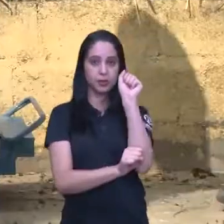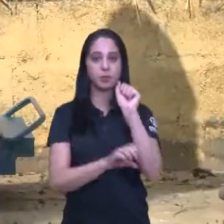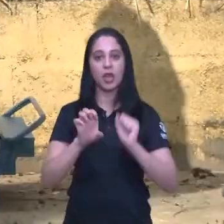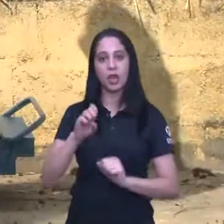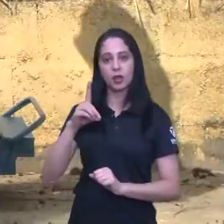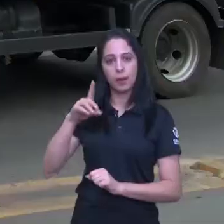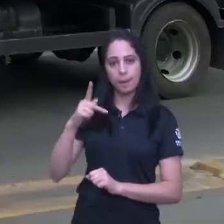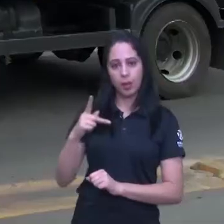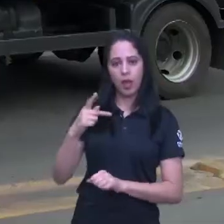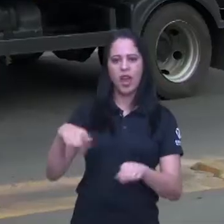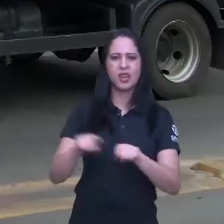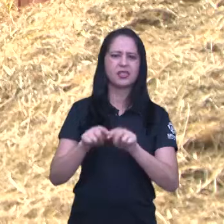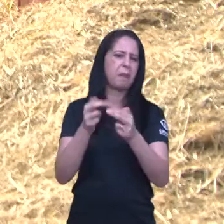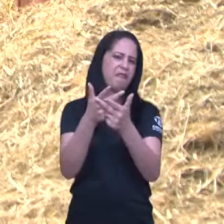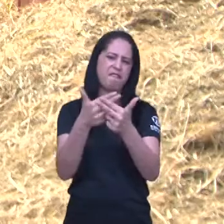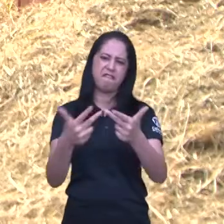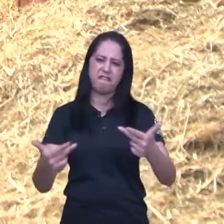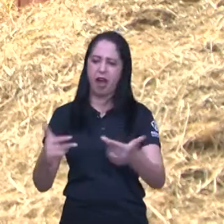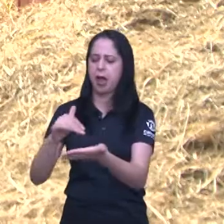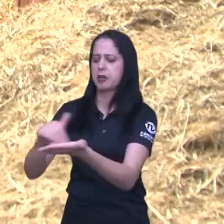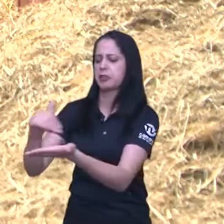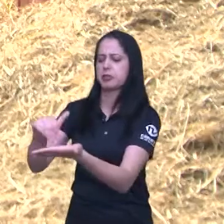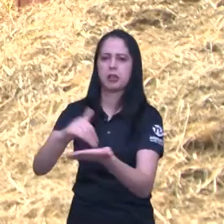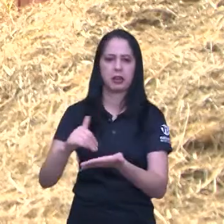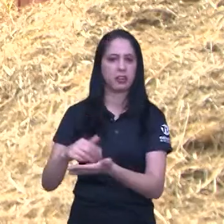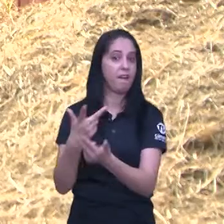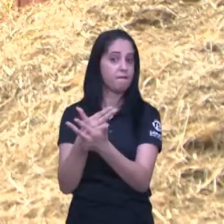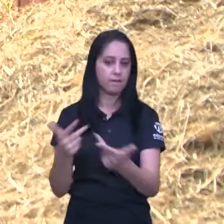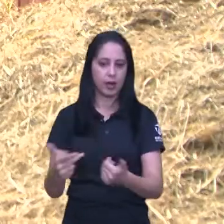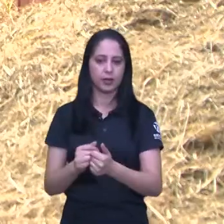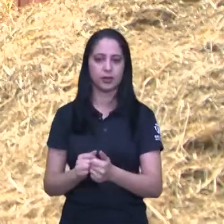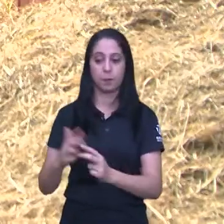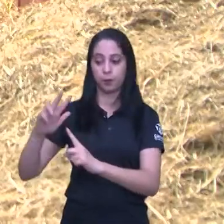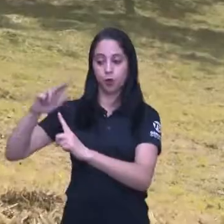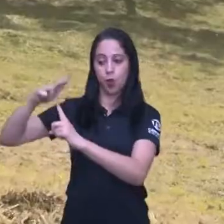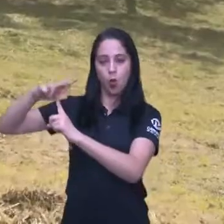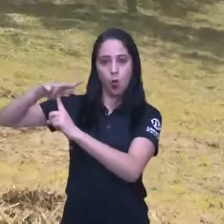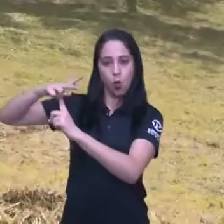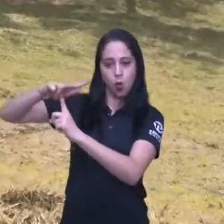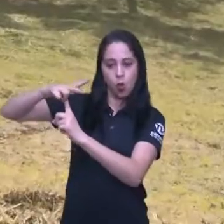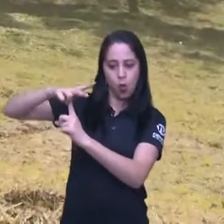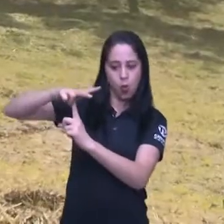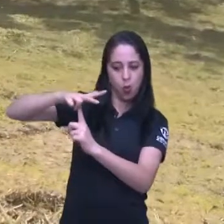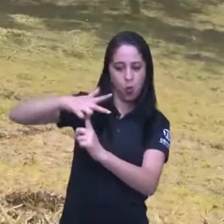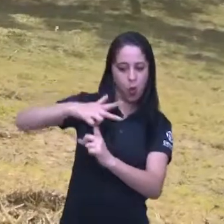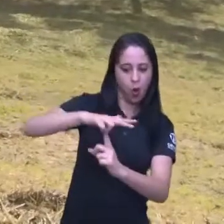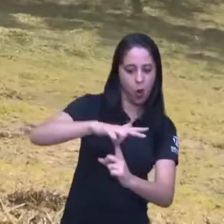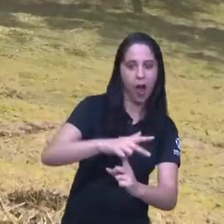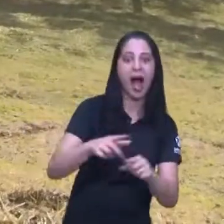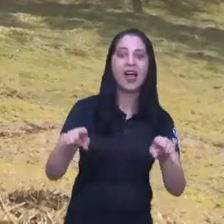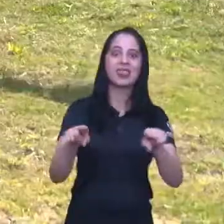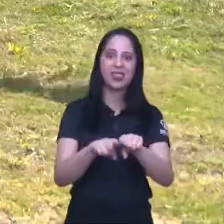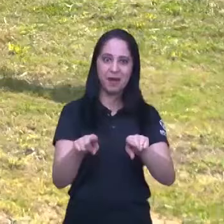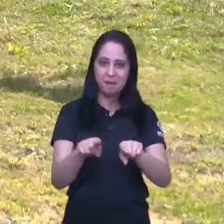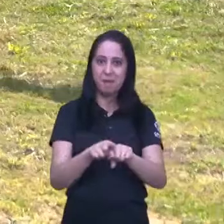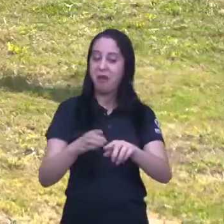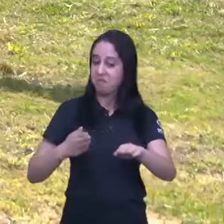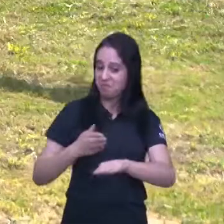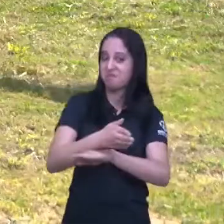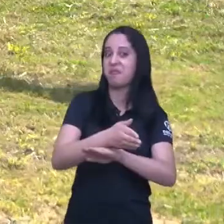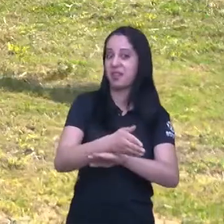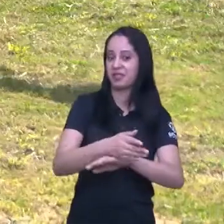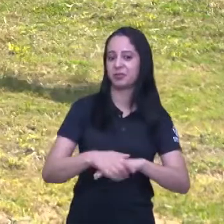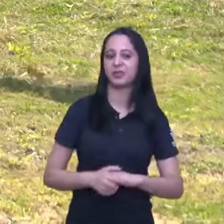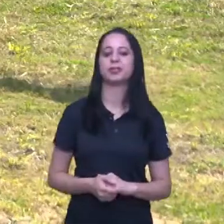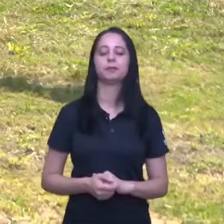bombeiros Sabesp EDP e agentes de diversas secretarias municipais um helicóptero águia da PM também